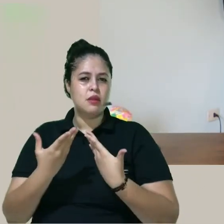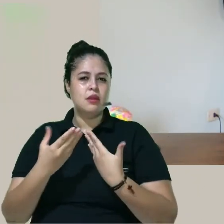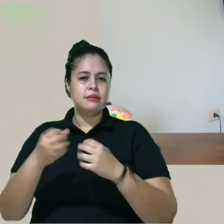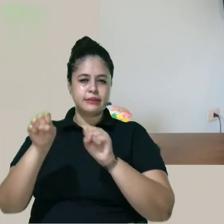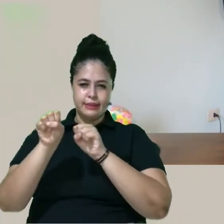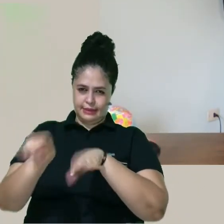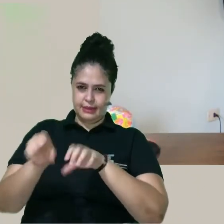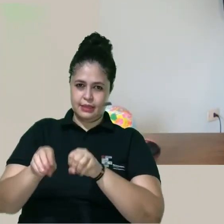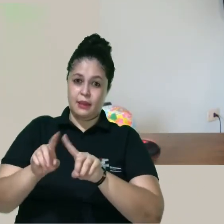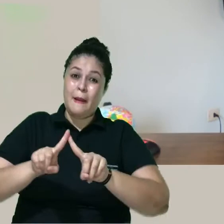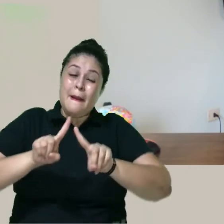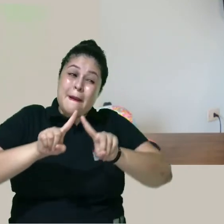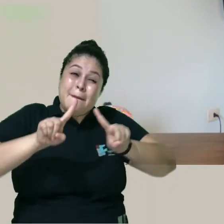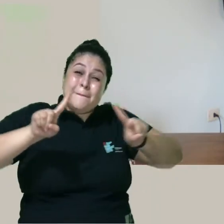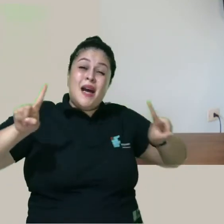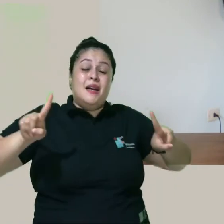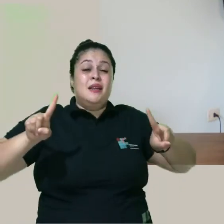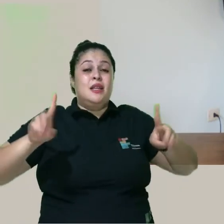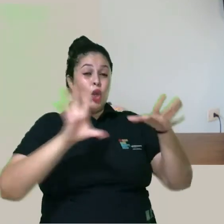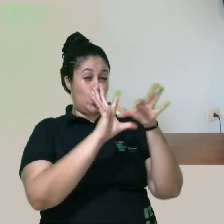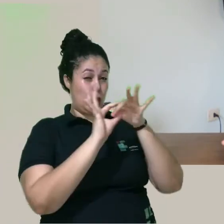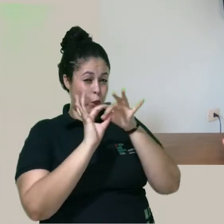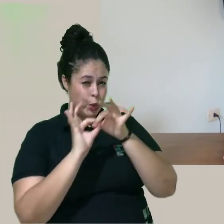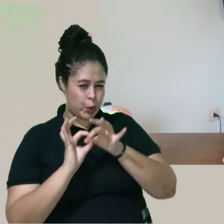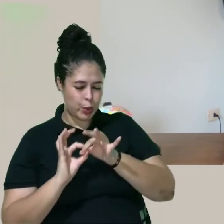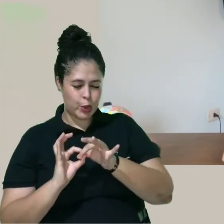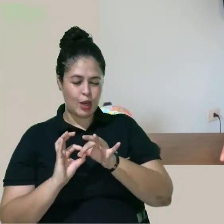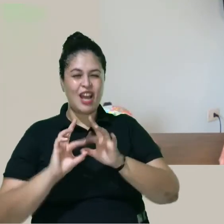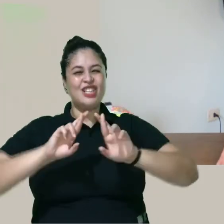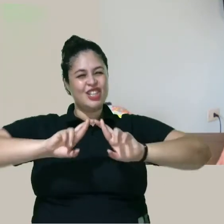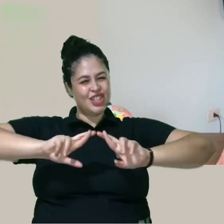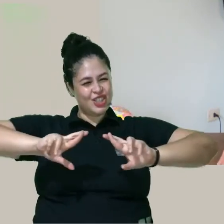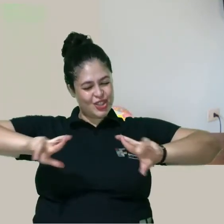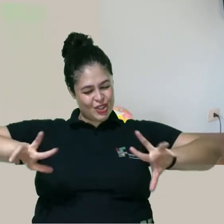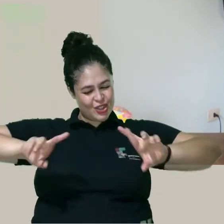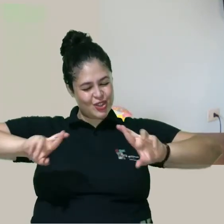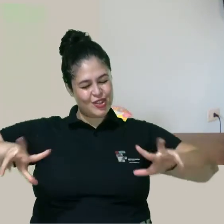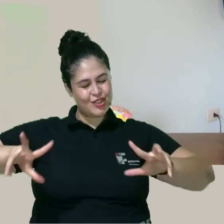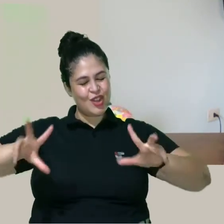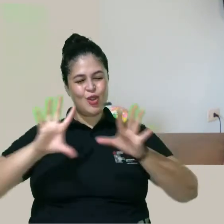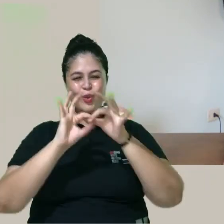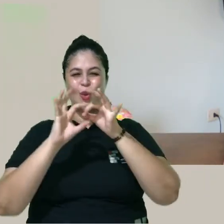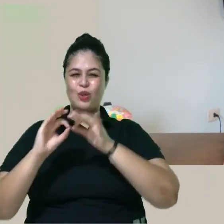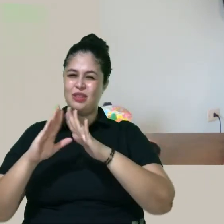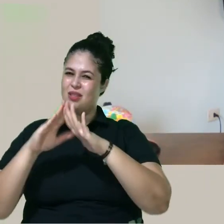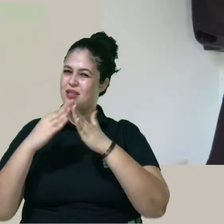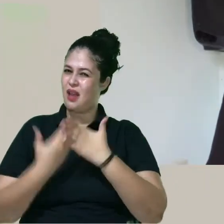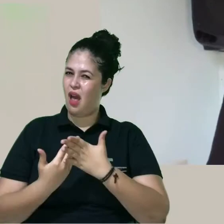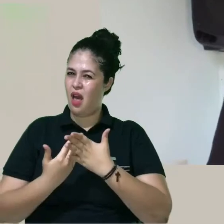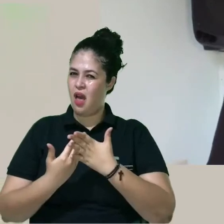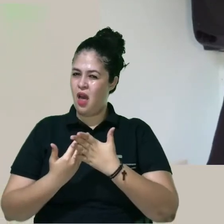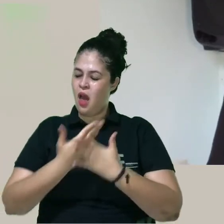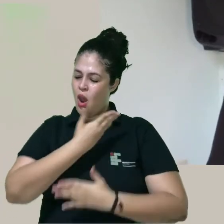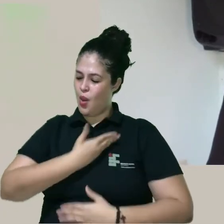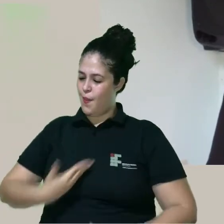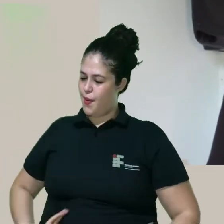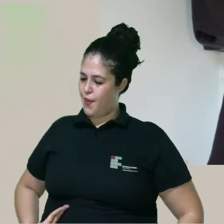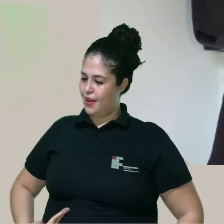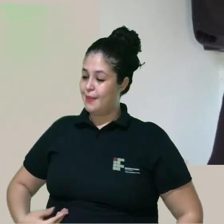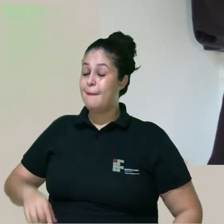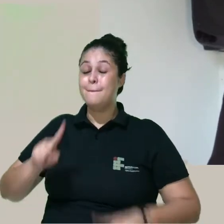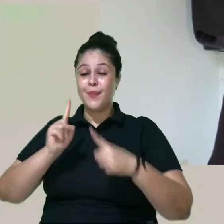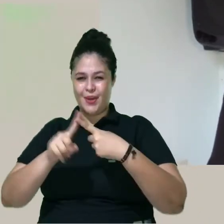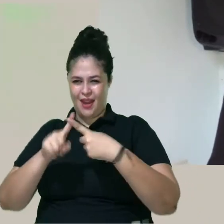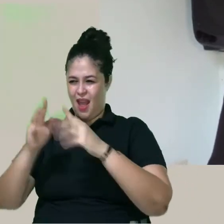Mas isso é muito diferente quando a gente pensa no ensino público, nas organizações públicas de ensino. Pois,